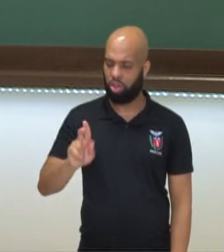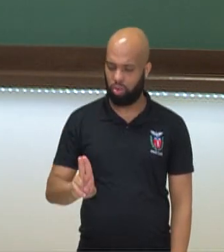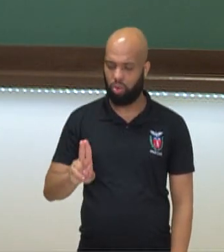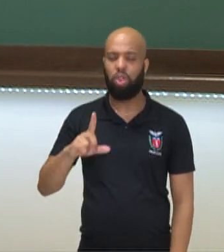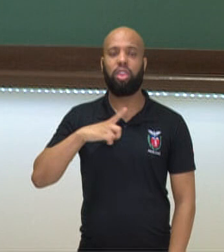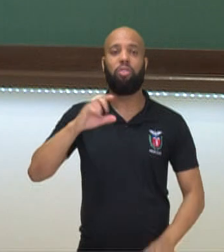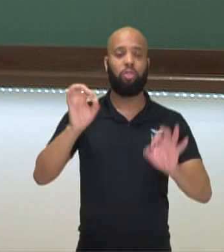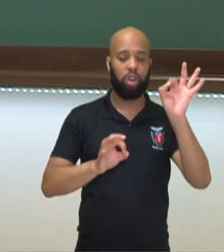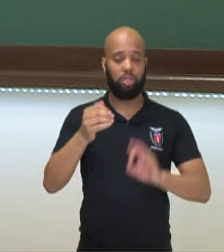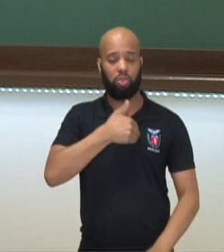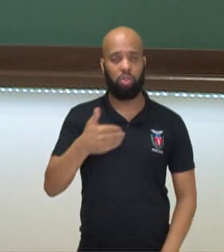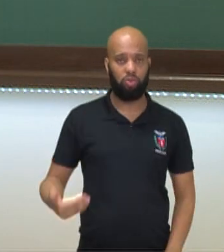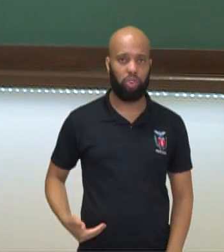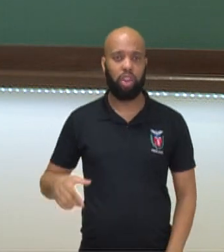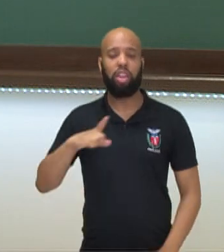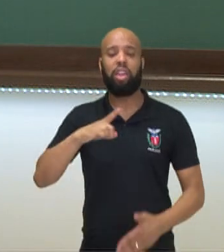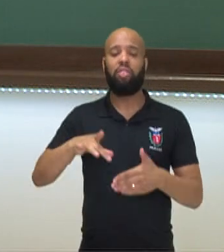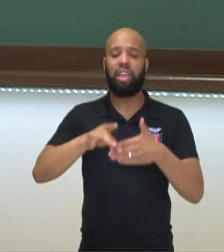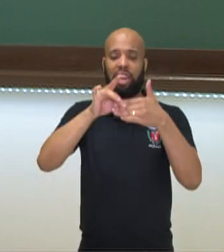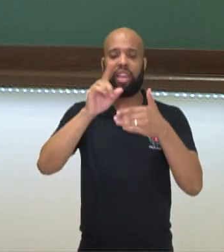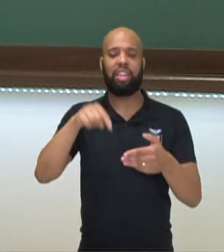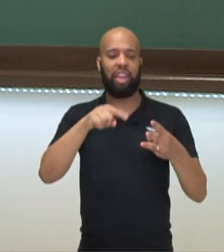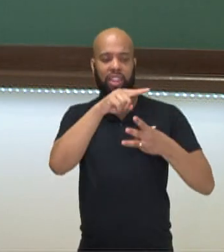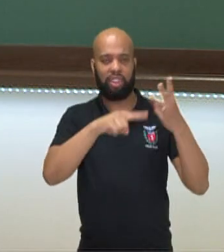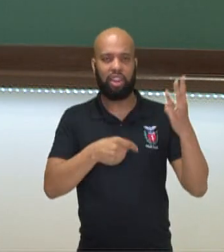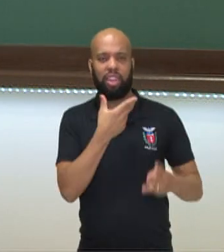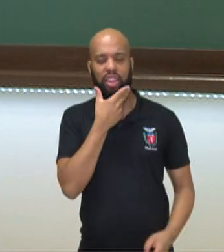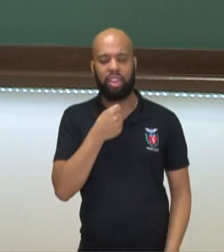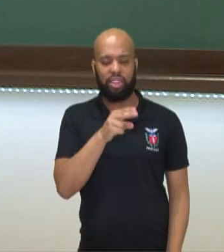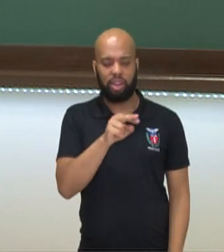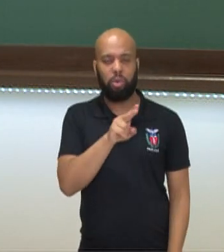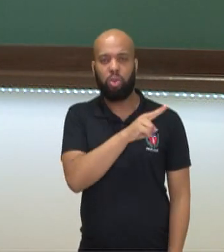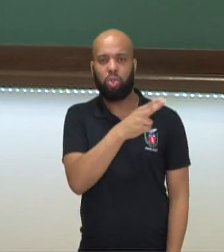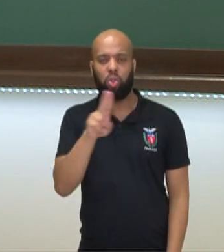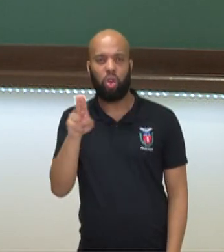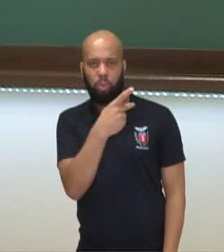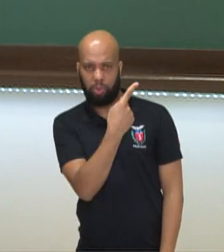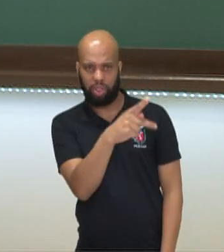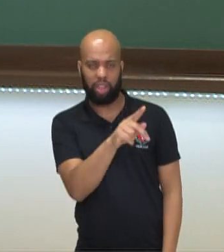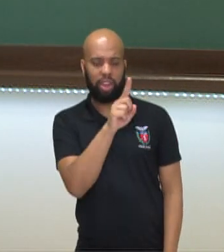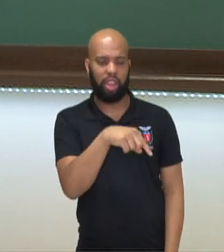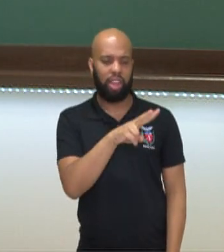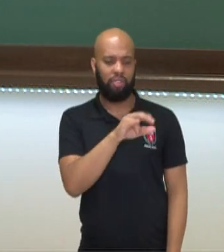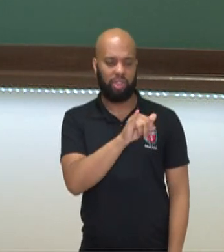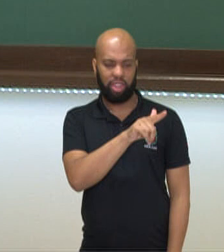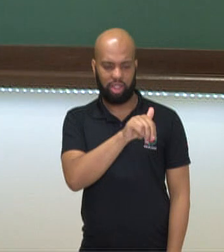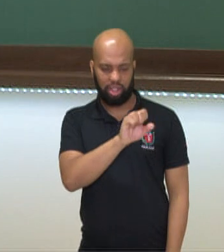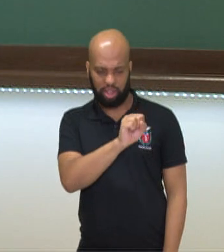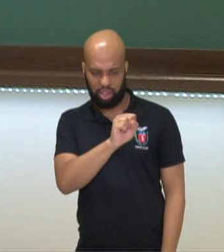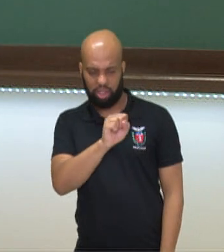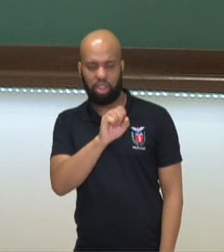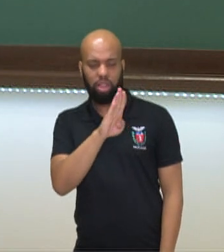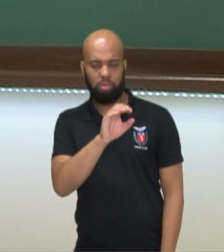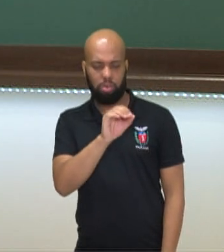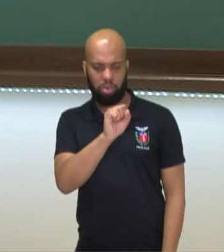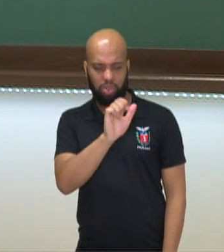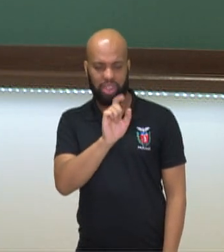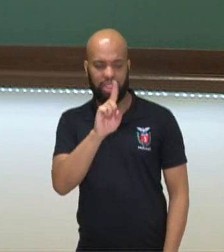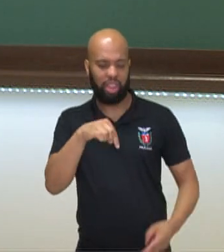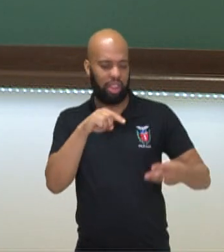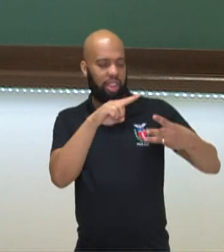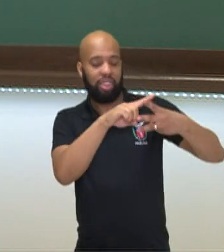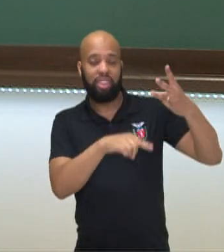liderada pelos irmãos Vilas Boas, Cláudio, Leonardo e Orlando Vilas